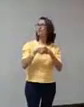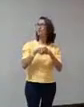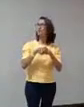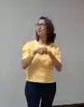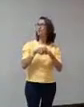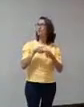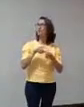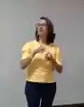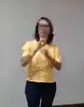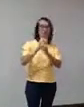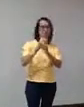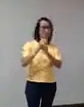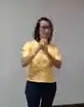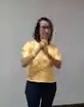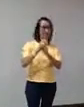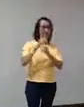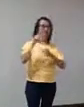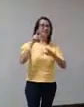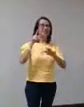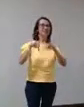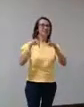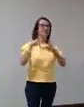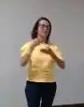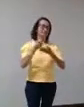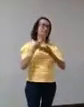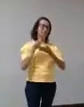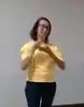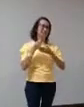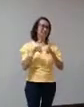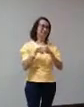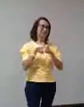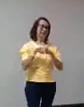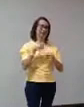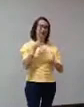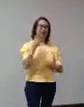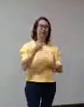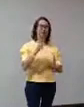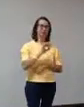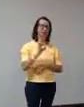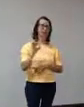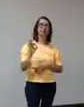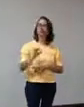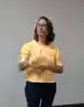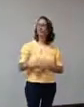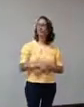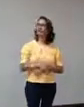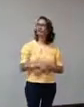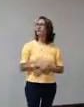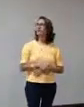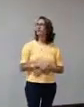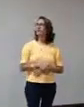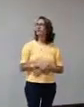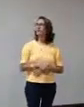laboratório, que ajudaram muito também. Então, foi uma grande conquista.